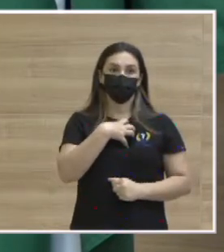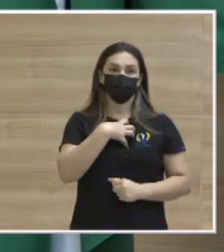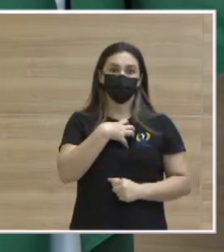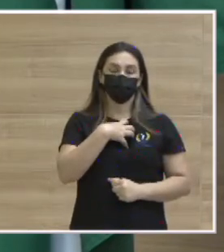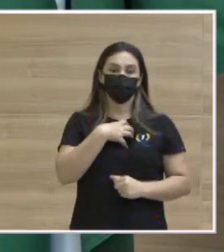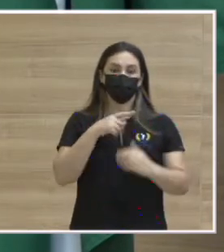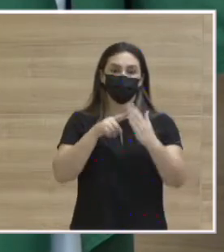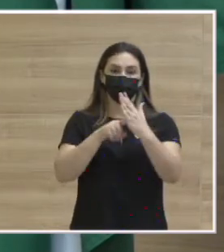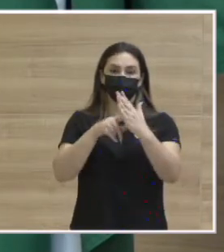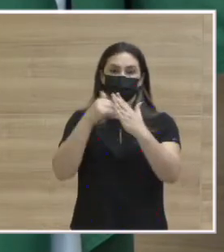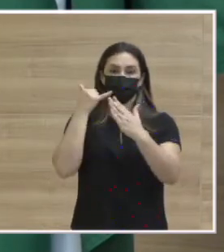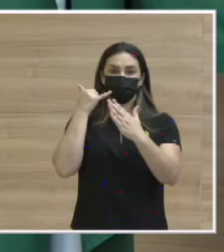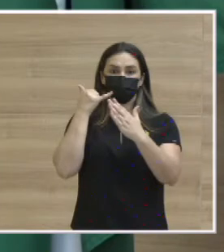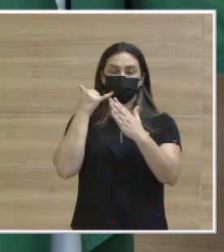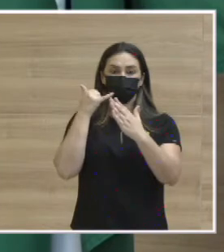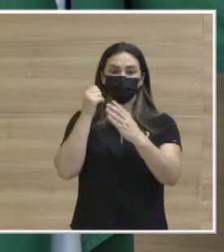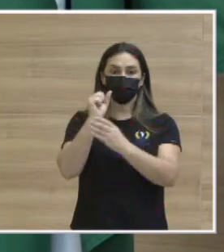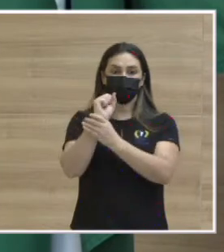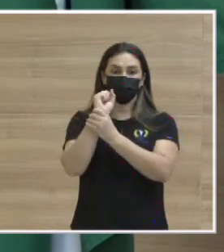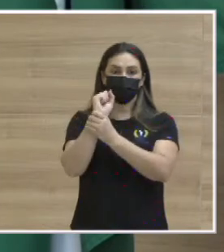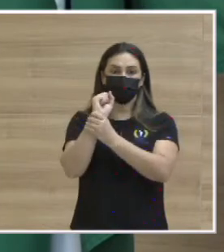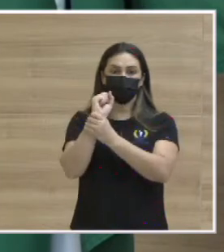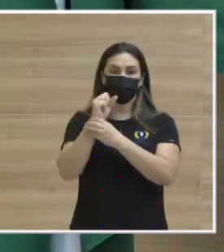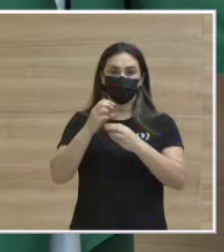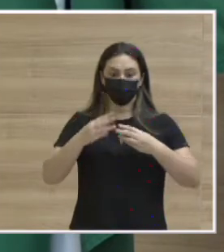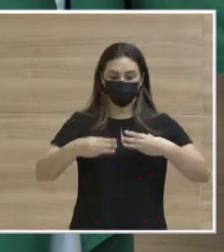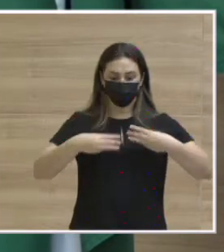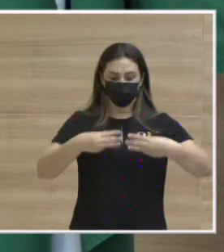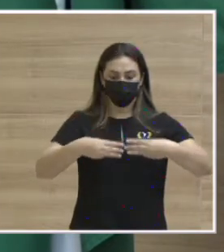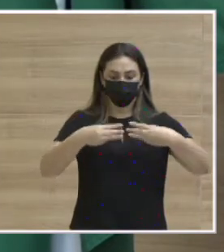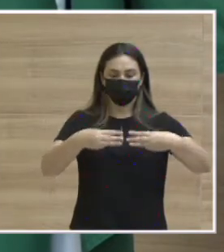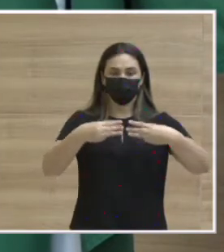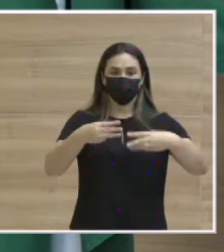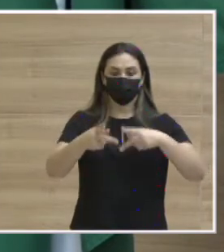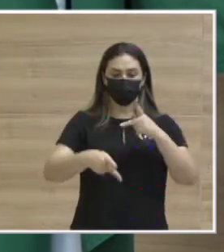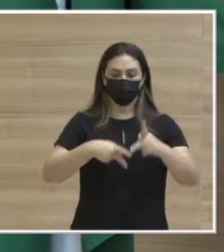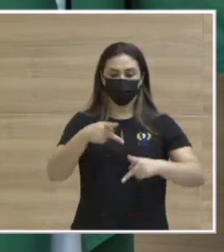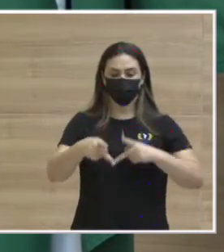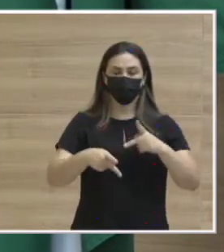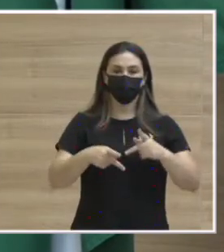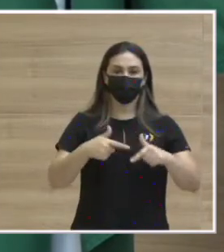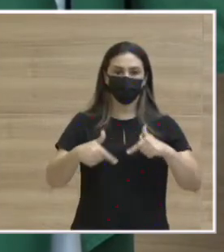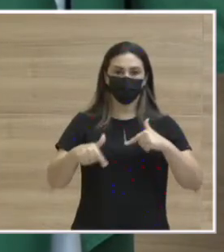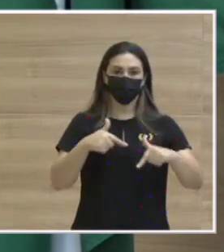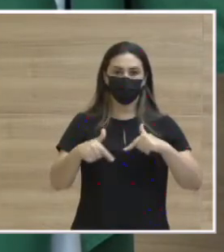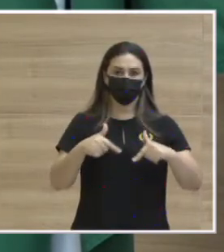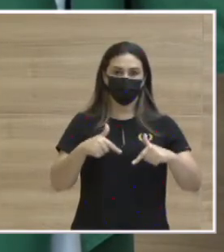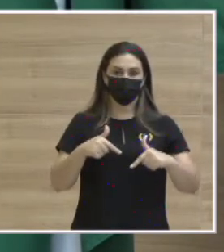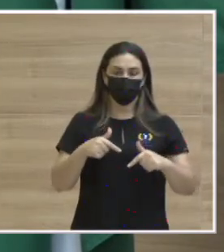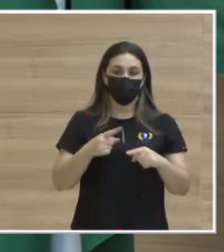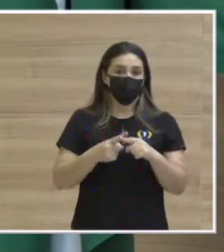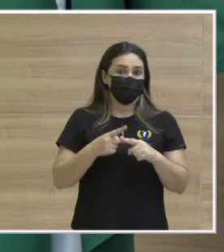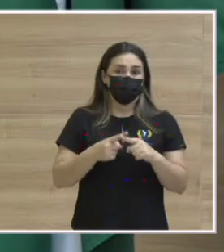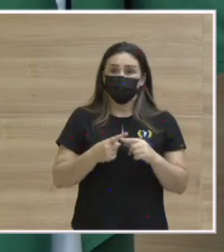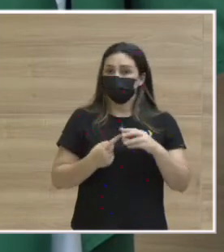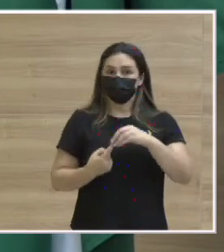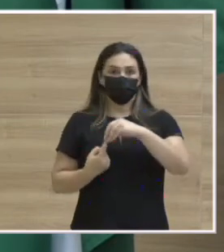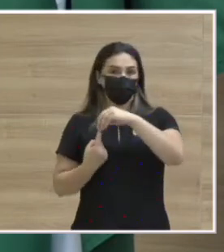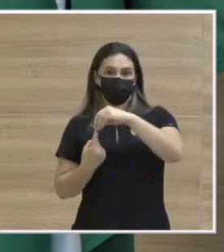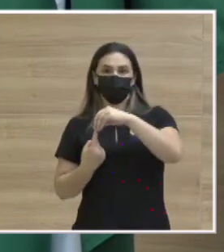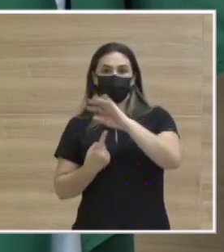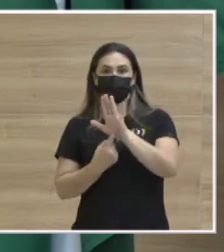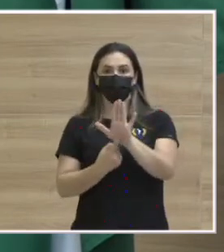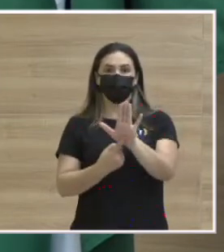denunciante, inclusive junto ao Ministério Público Estadual e ao Ministério Público do Trabalho, né, porque eu não sou o único que estou